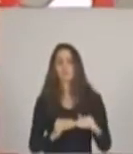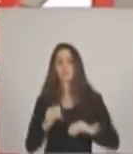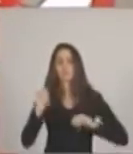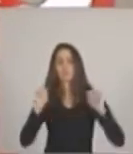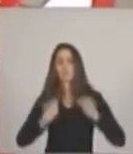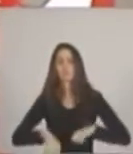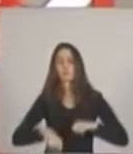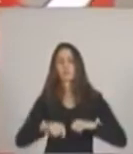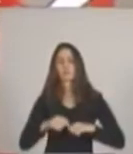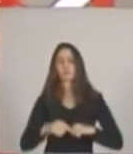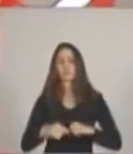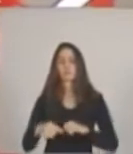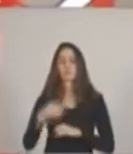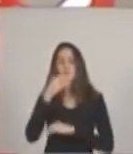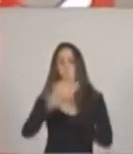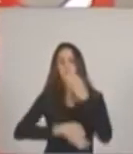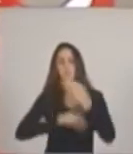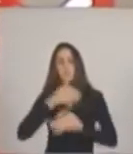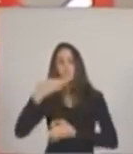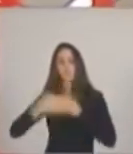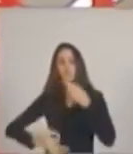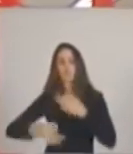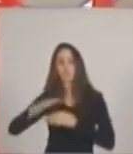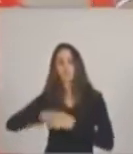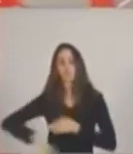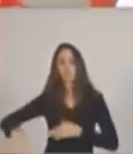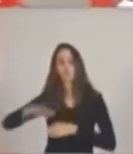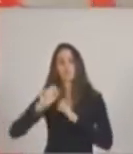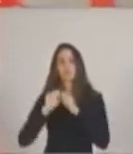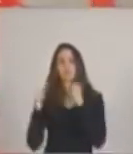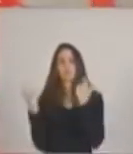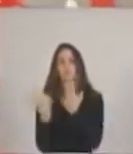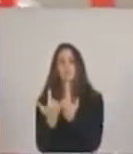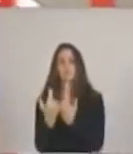competente manifestação jurídica da Procuradoria desta Casa.